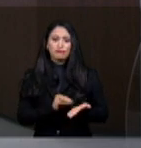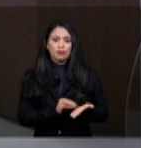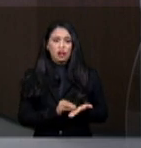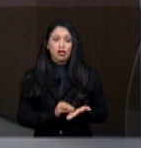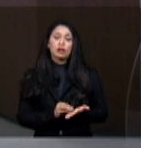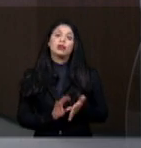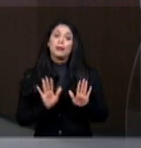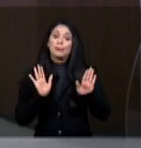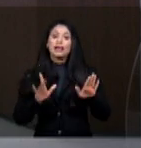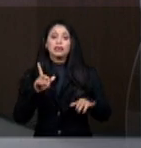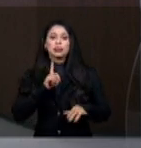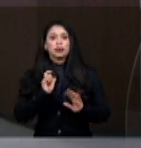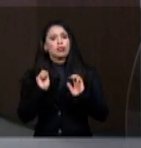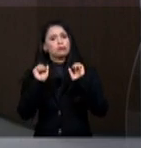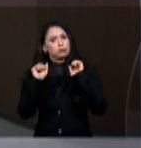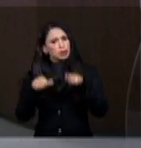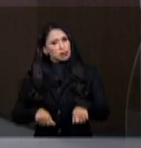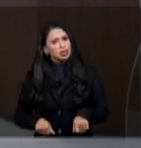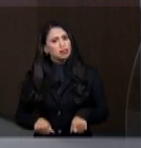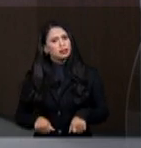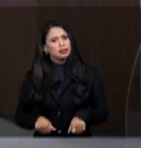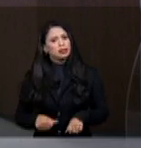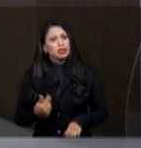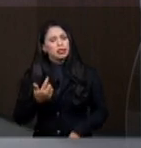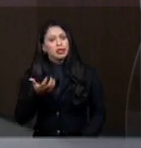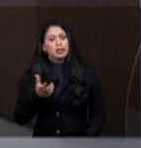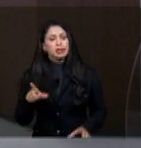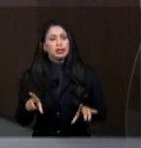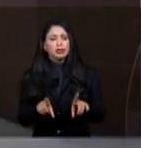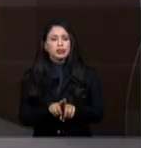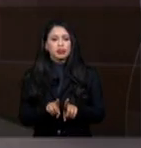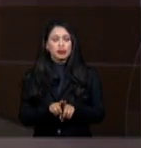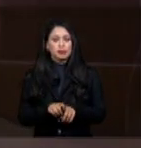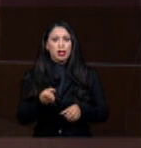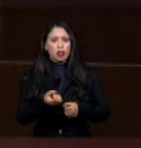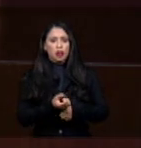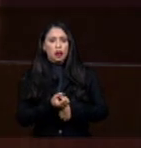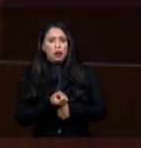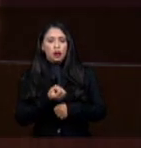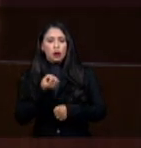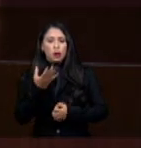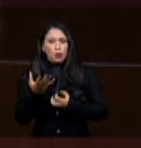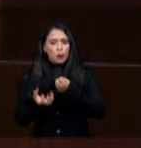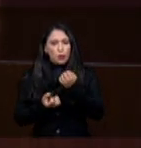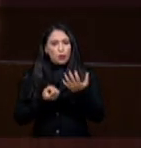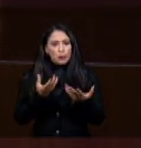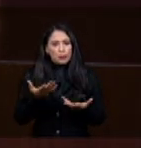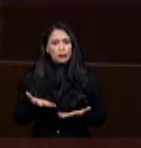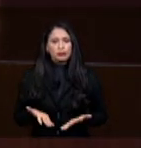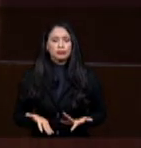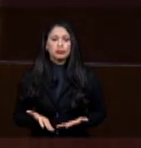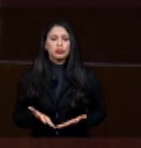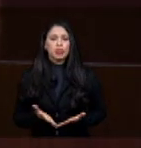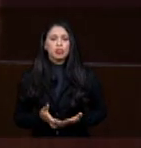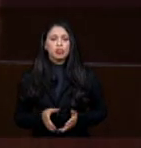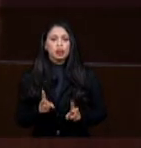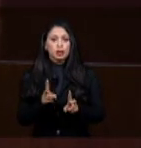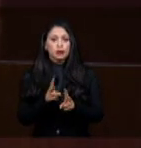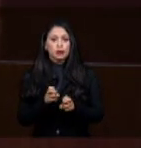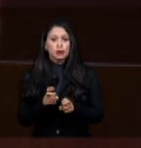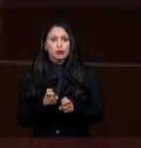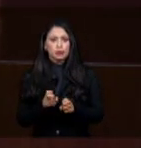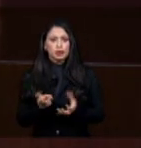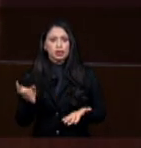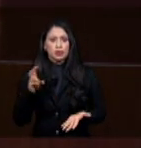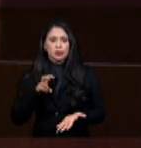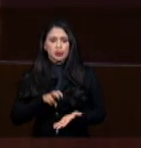e gostaria de sobre isso também compartilhar algumas impressões nessa